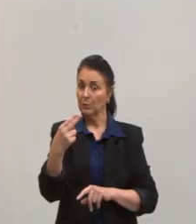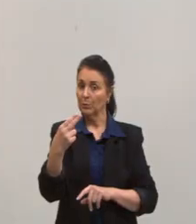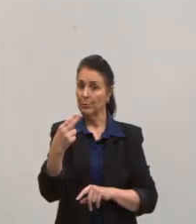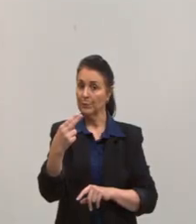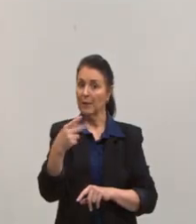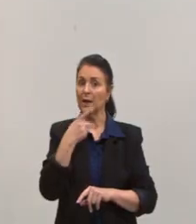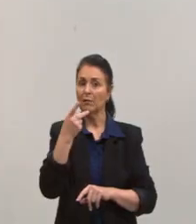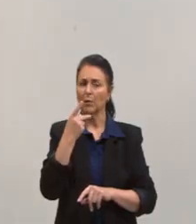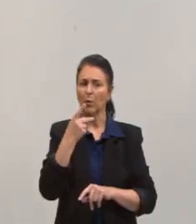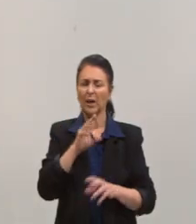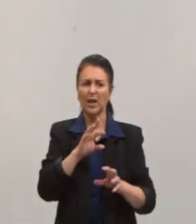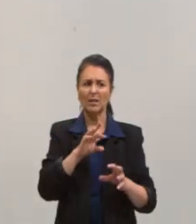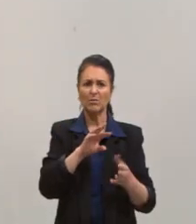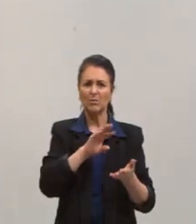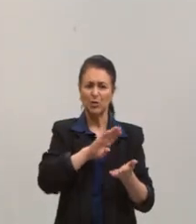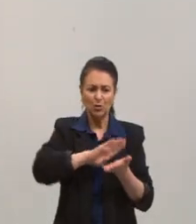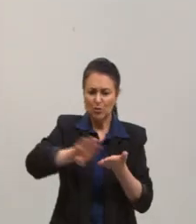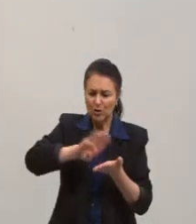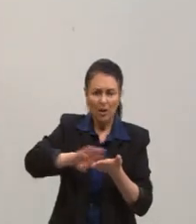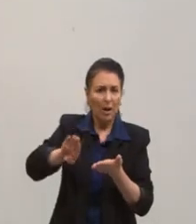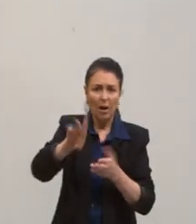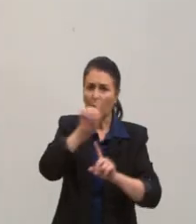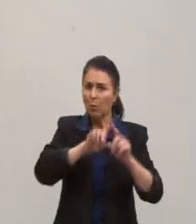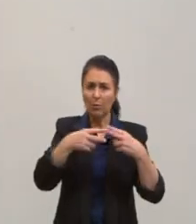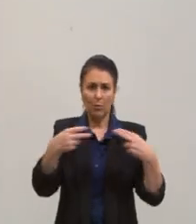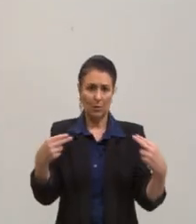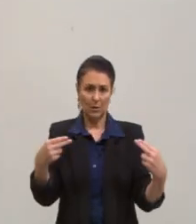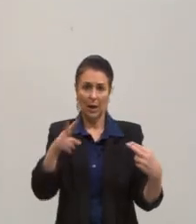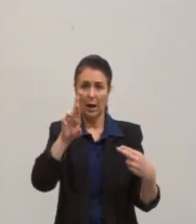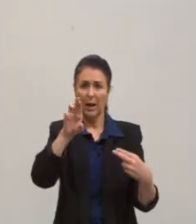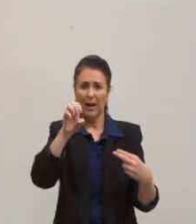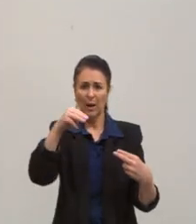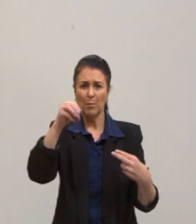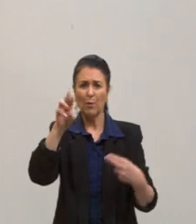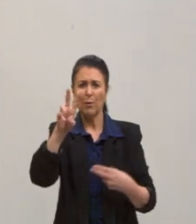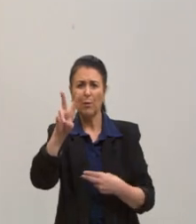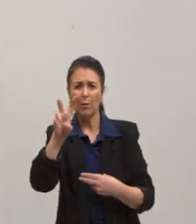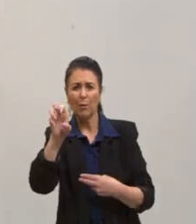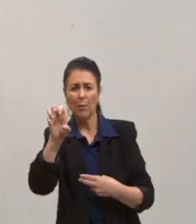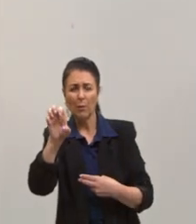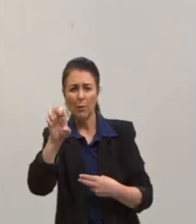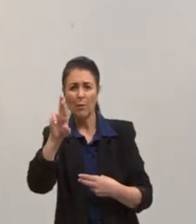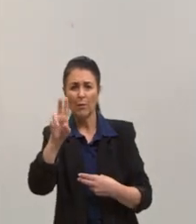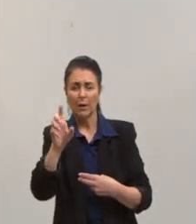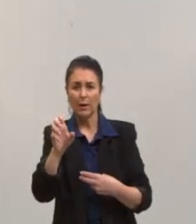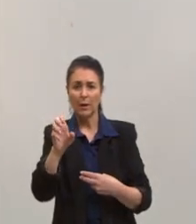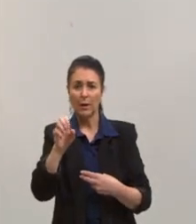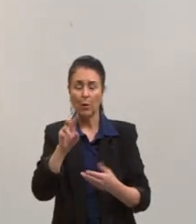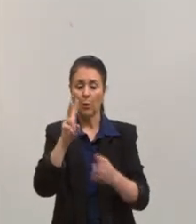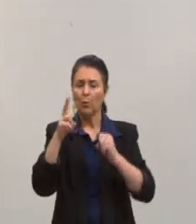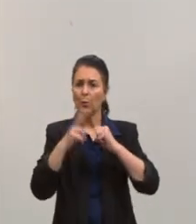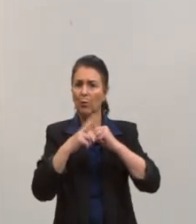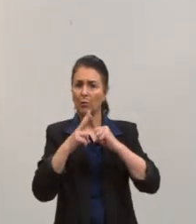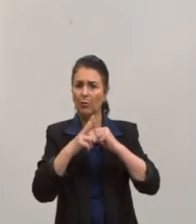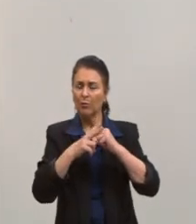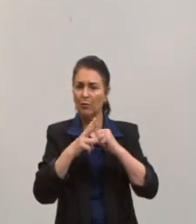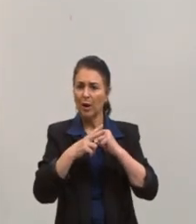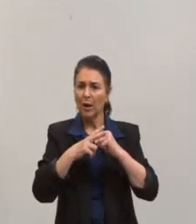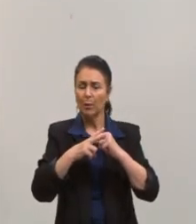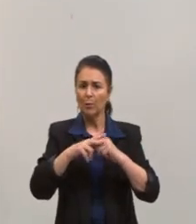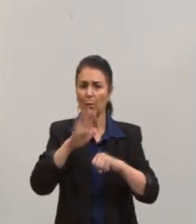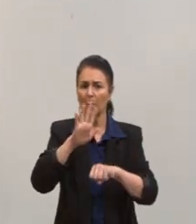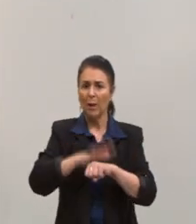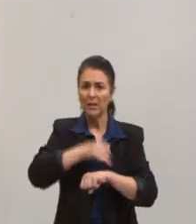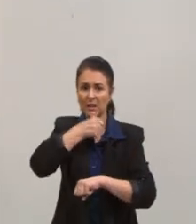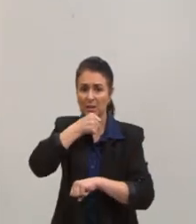coisa remover o que uma superfície EA então Remo Vicentin significa do Skin é o verbo mais